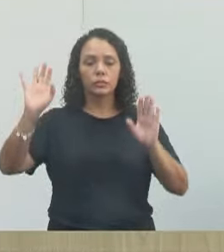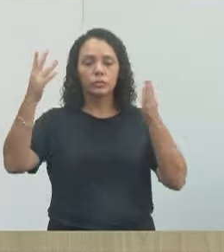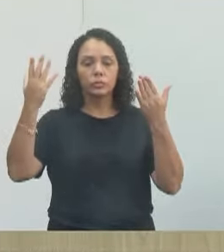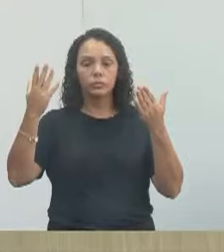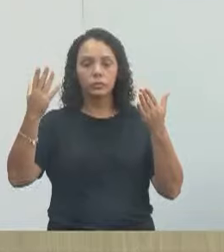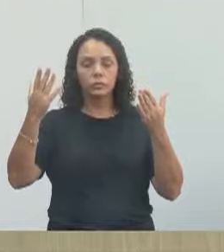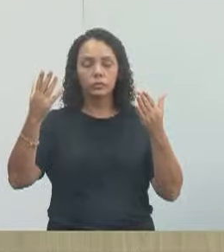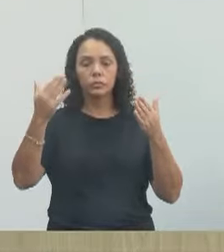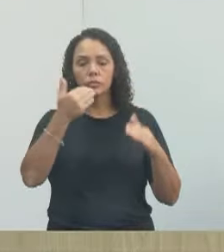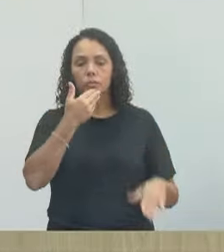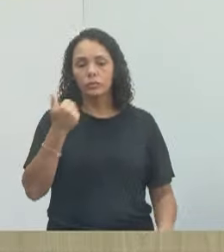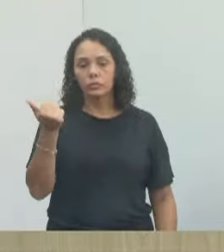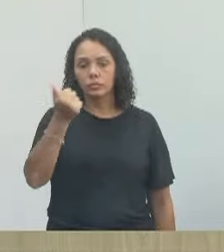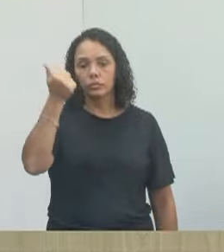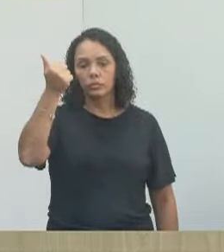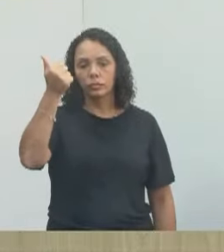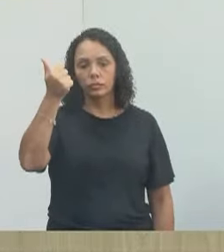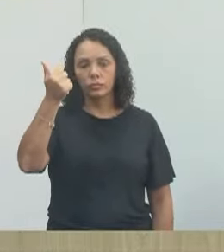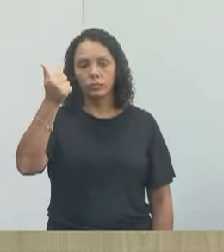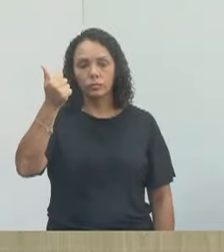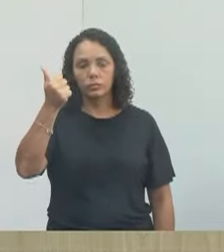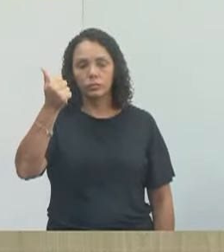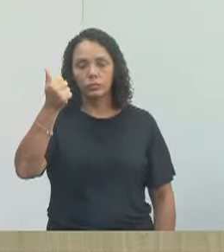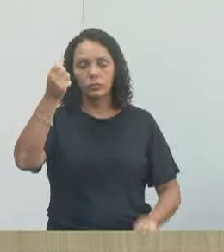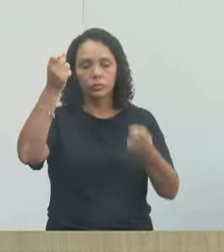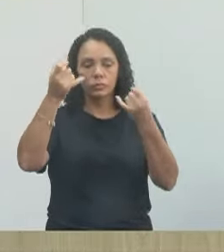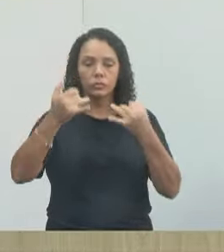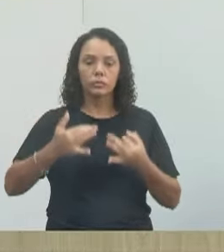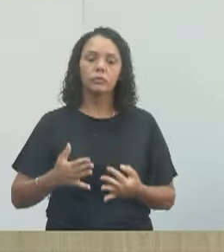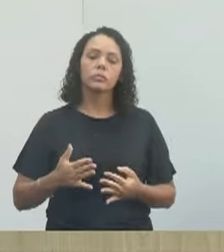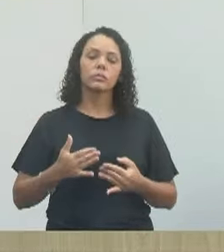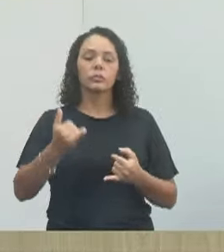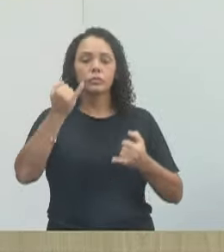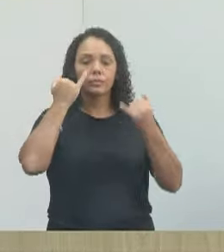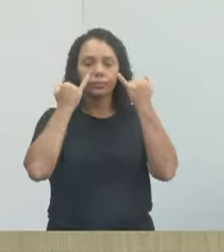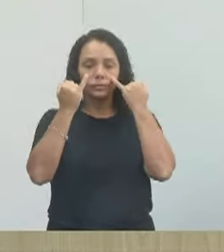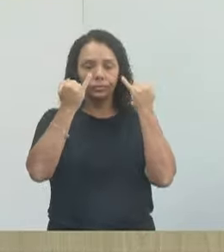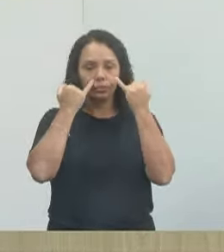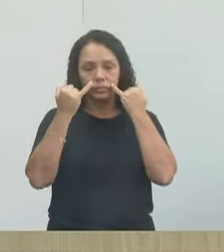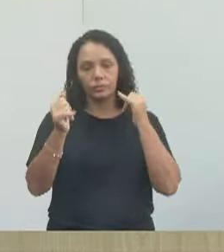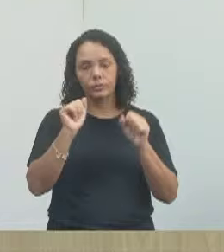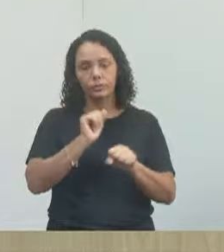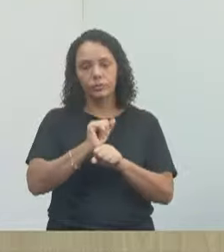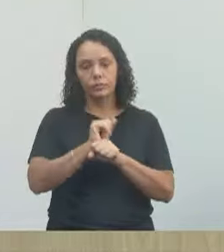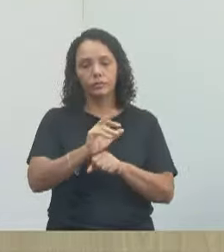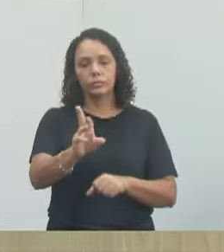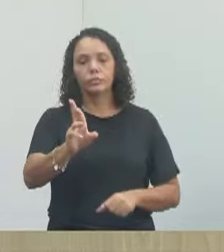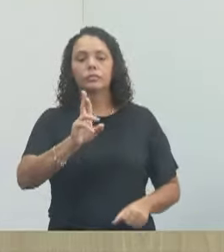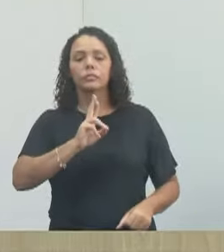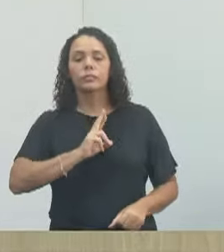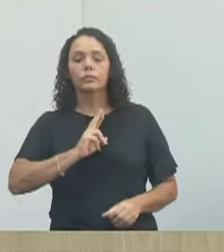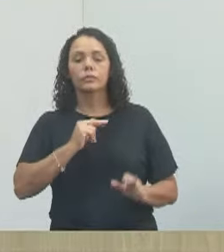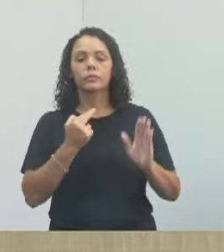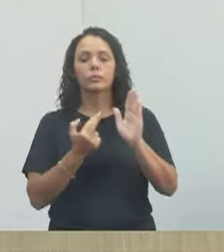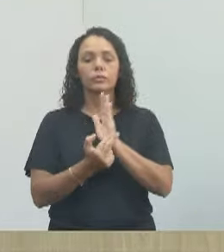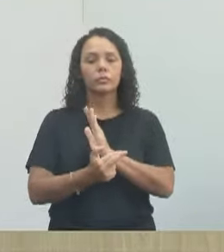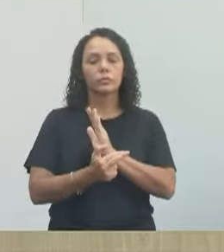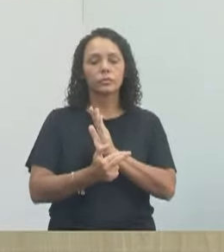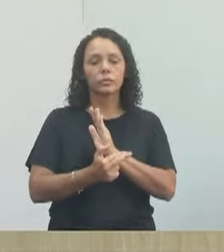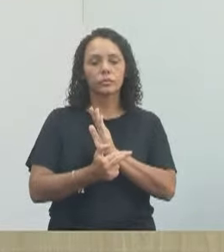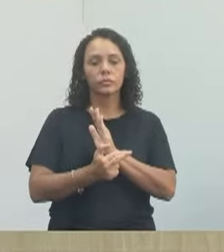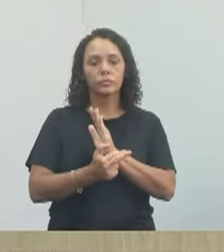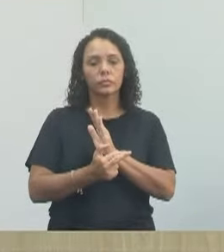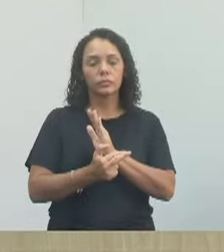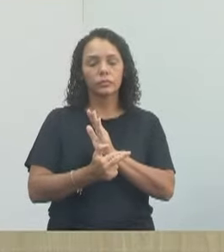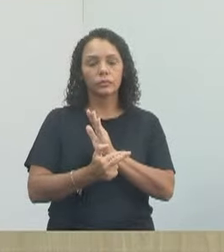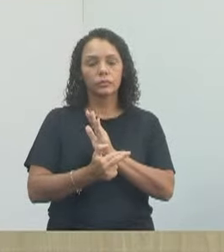dessas melhorias justificar e informar ao aga de manifestação autoria Vereador